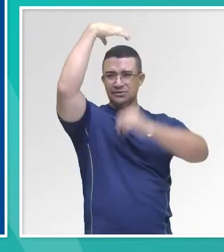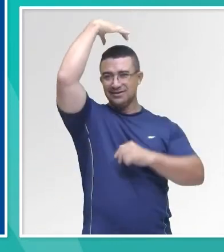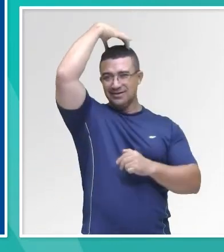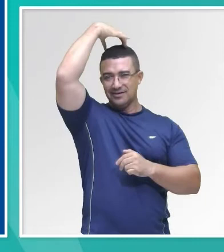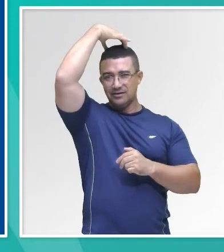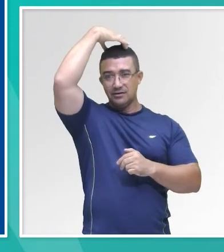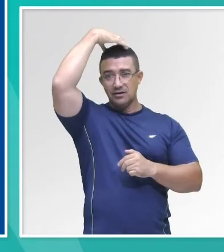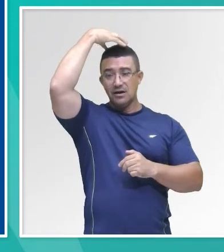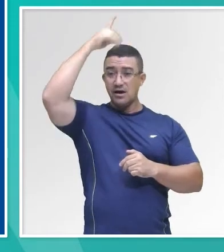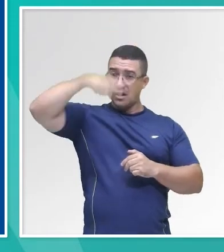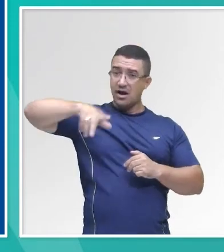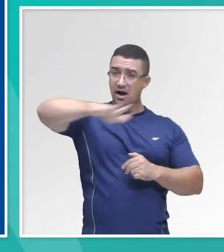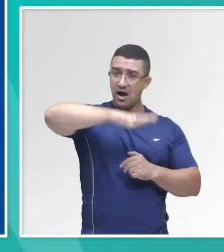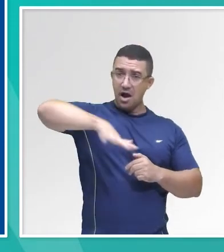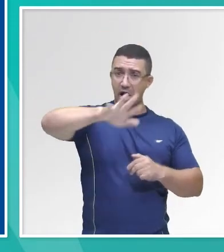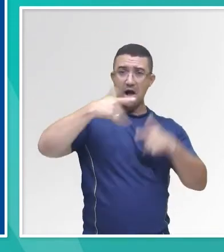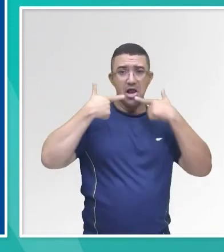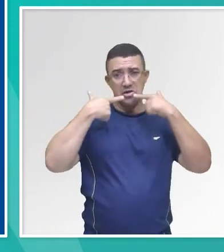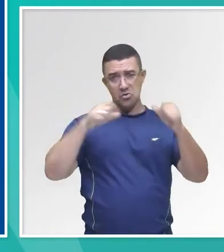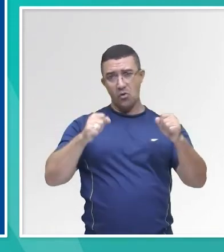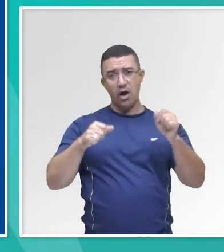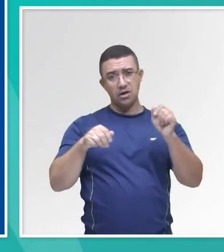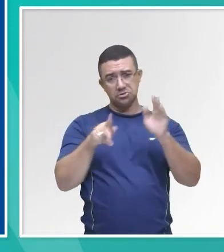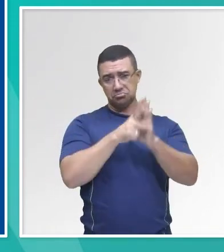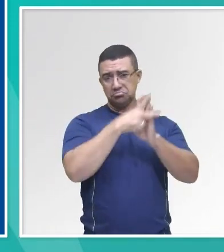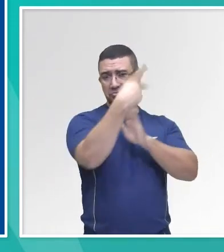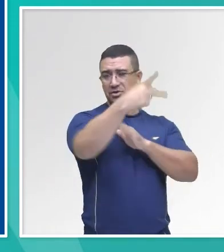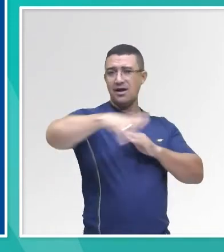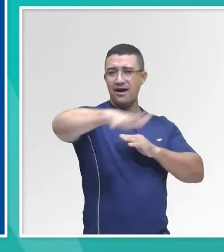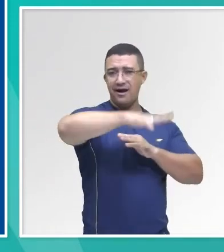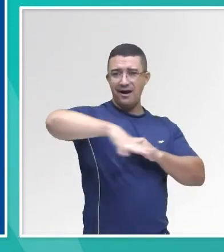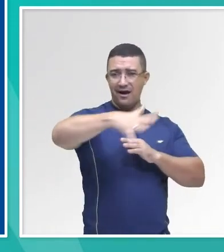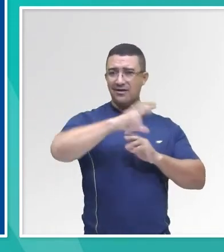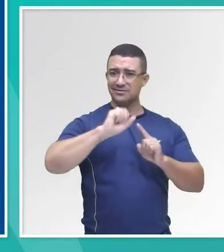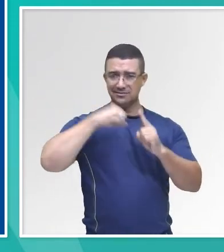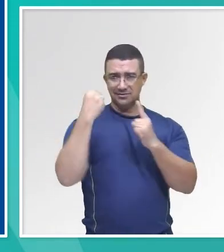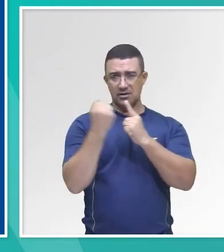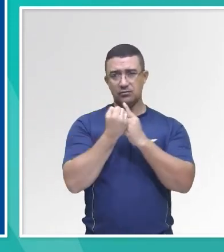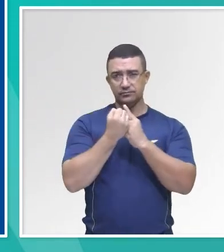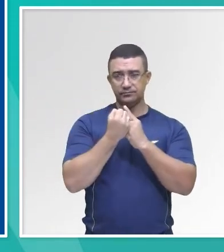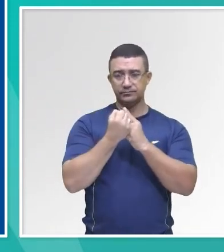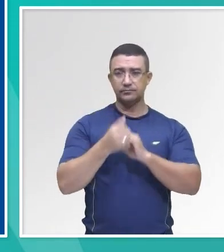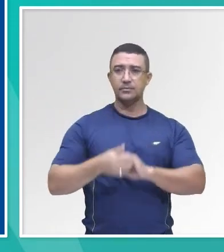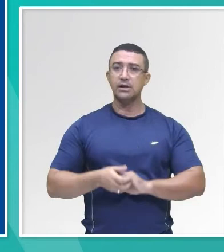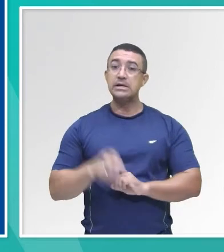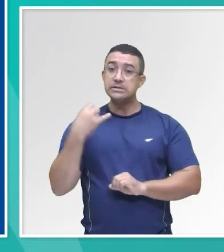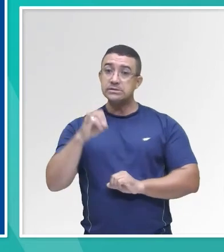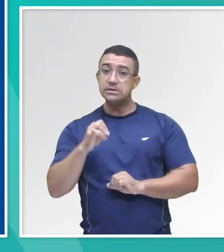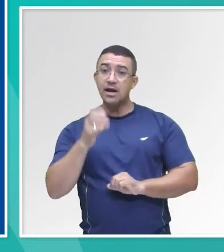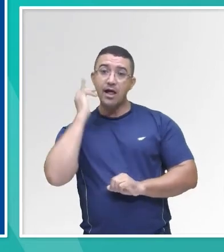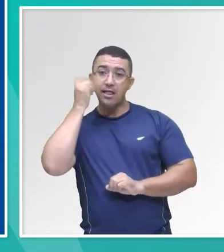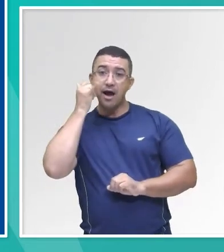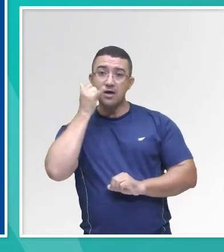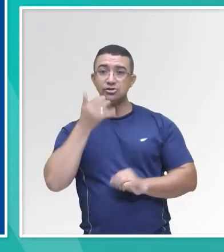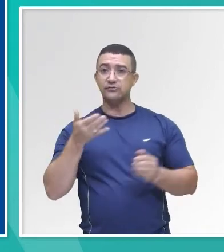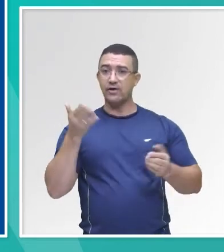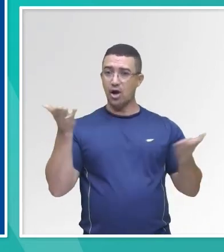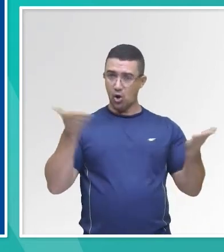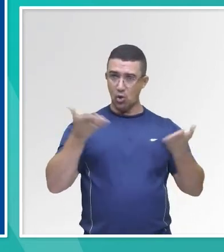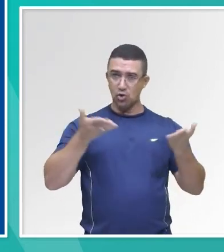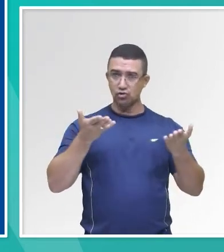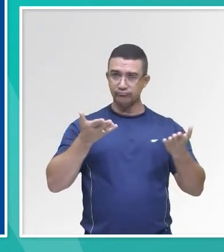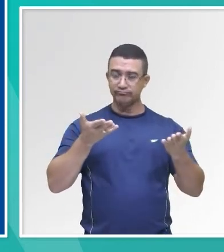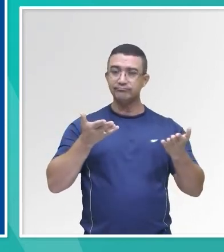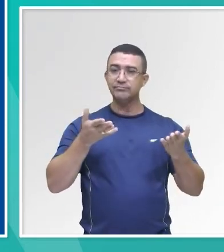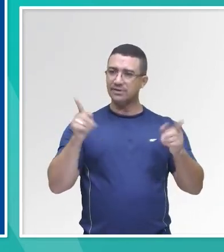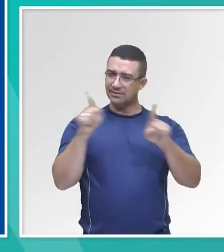do meio social. Se a narrativa é desenvolvida na atualidade, a linguagem acompanha os hábitos